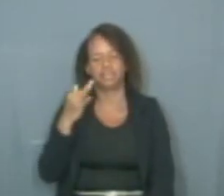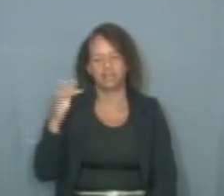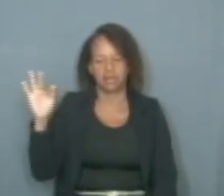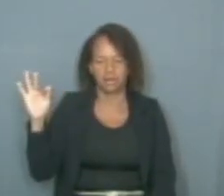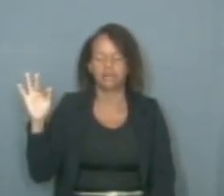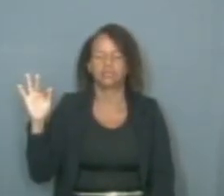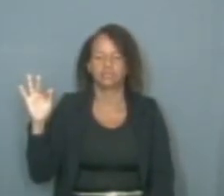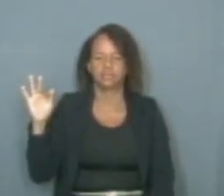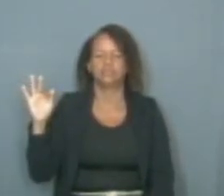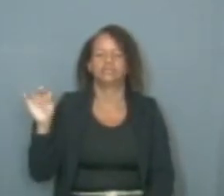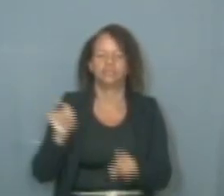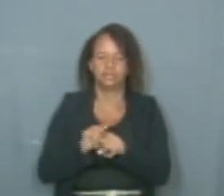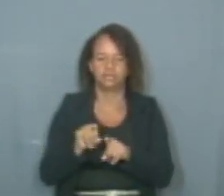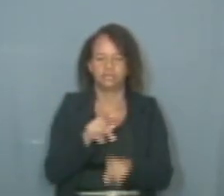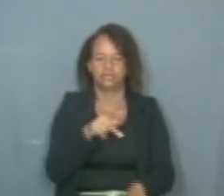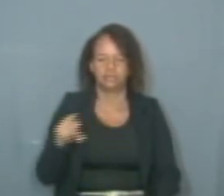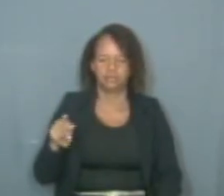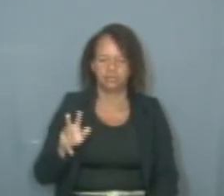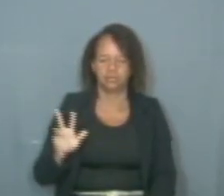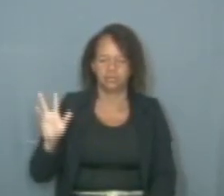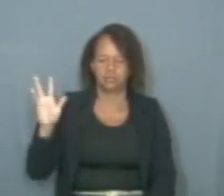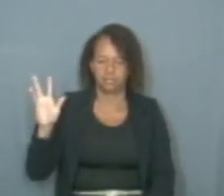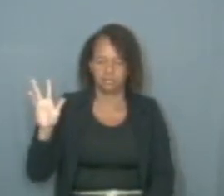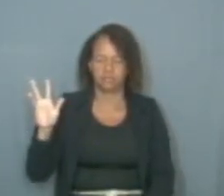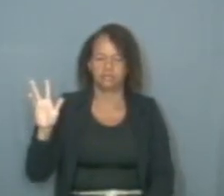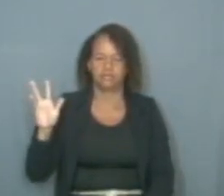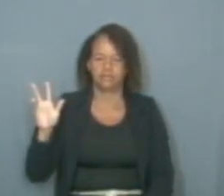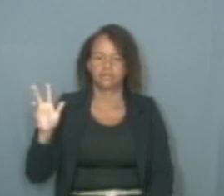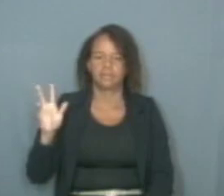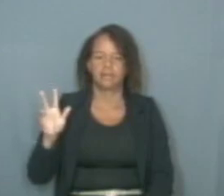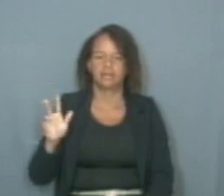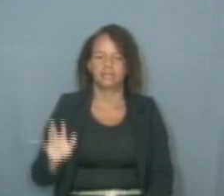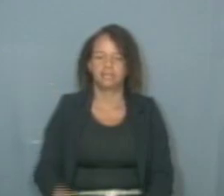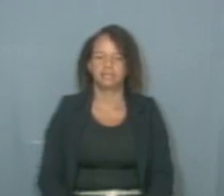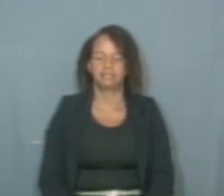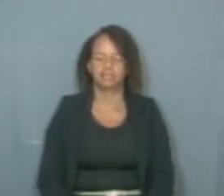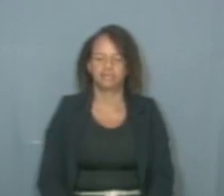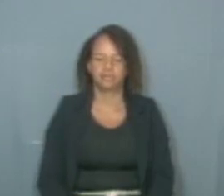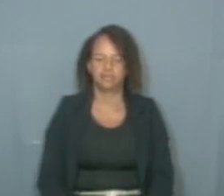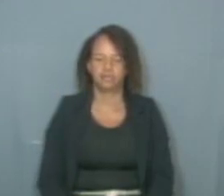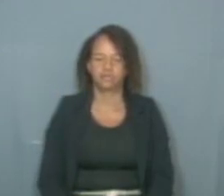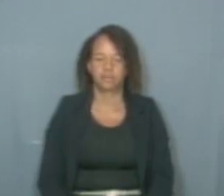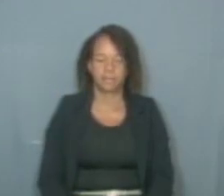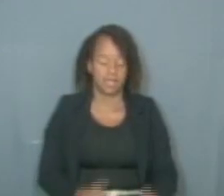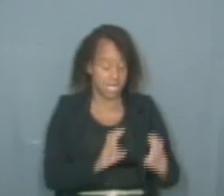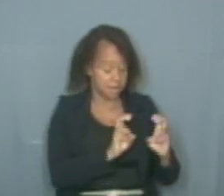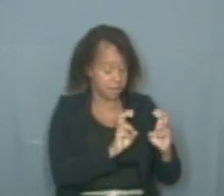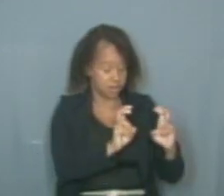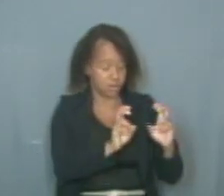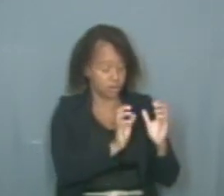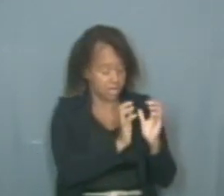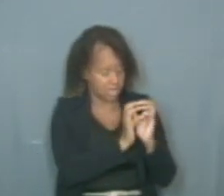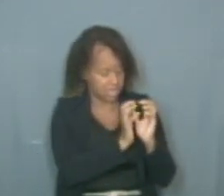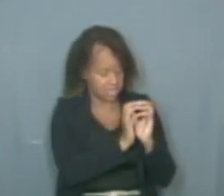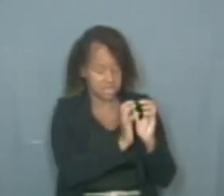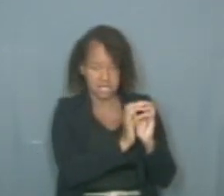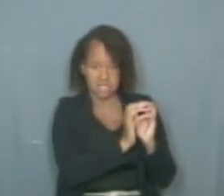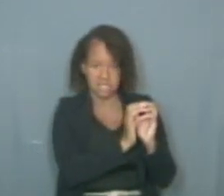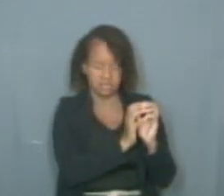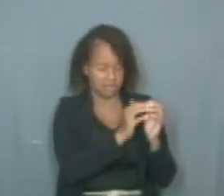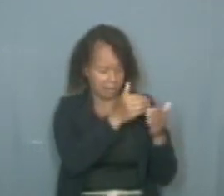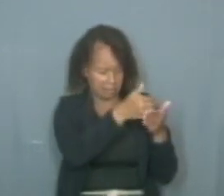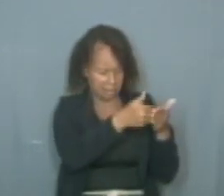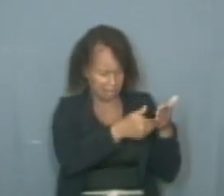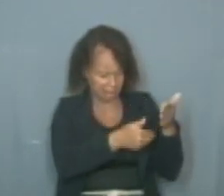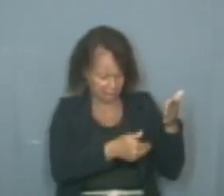federal e ao presidente Lula para que tire o metrô do Recife da lista